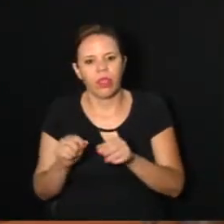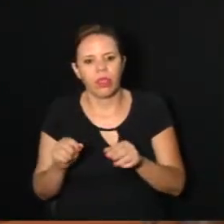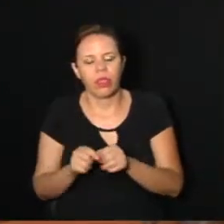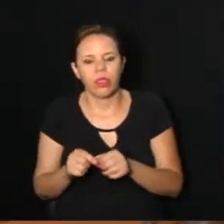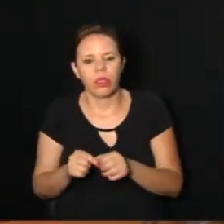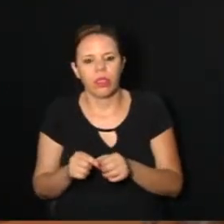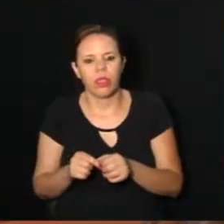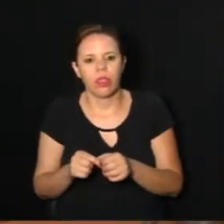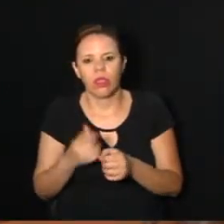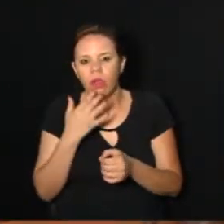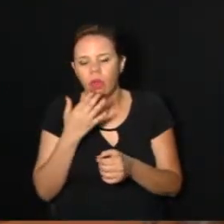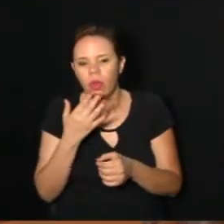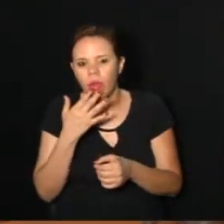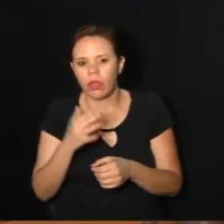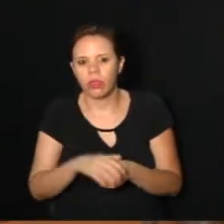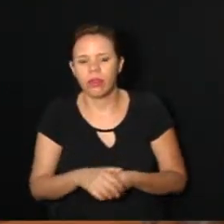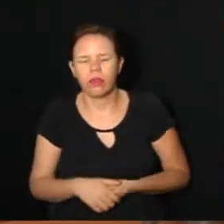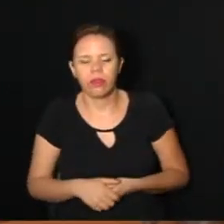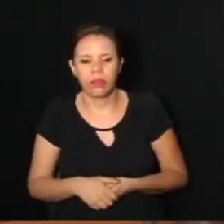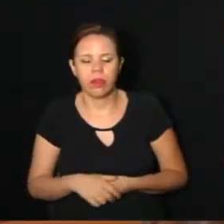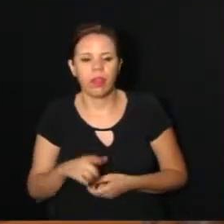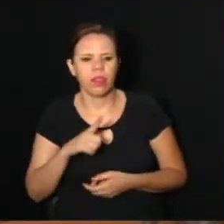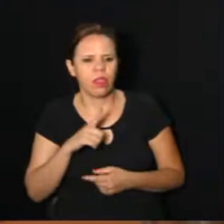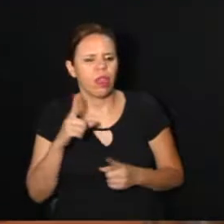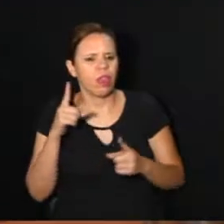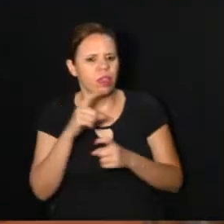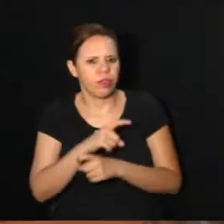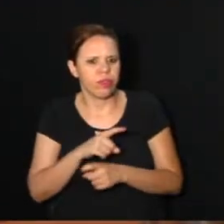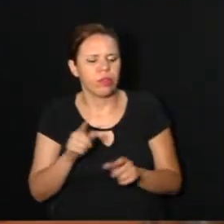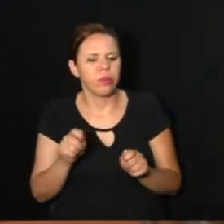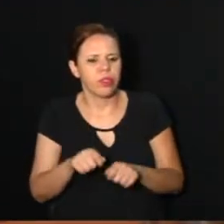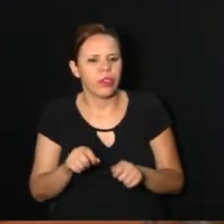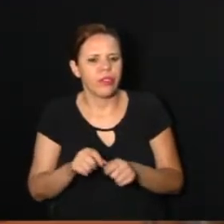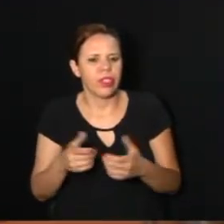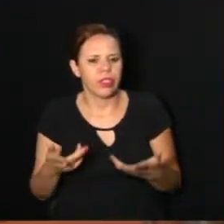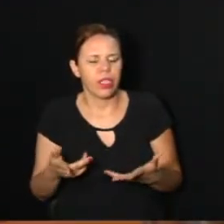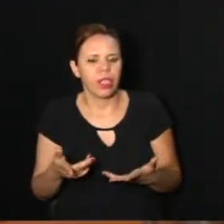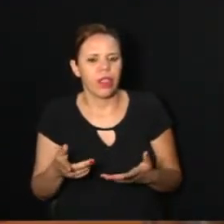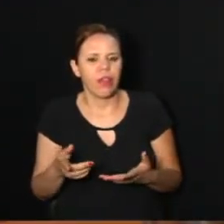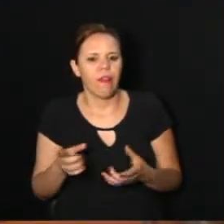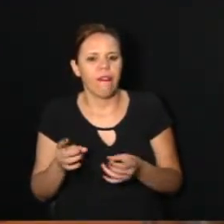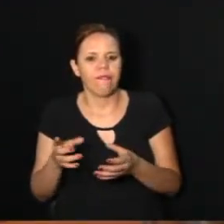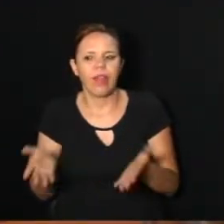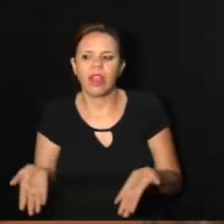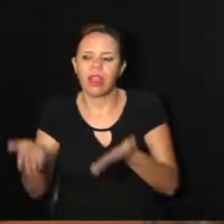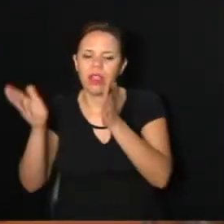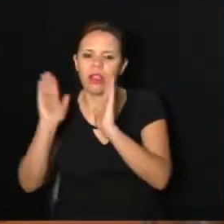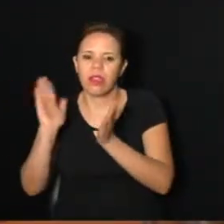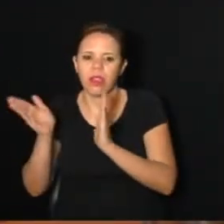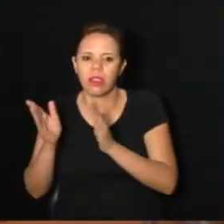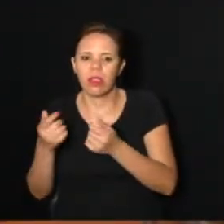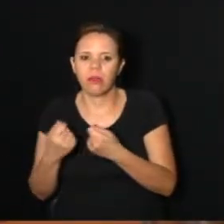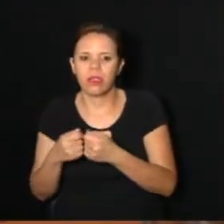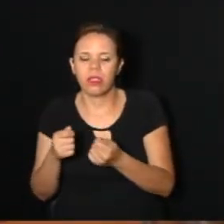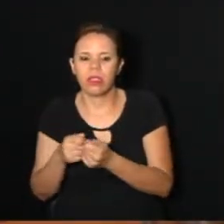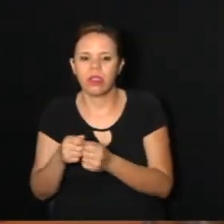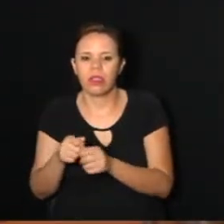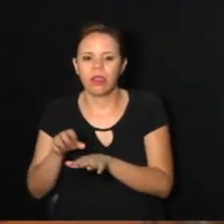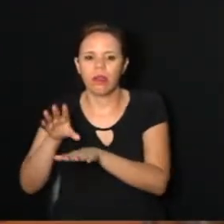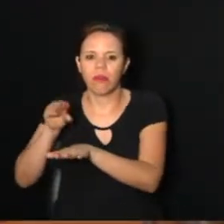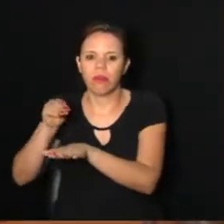legumes coloridos e tal. Ele tem dificuldade para poder fazer a exportação, porque ele precisa do radar, e o